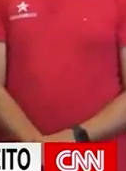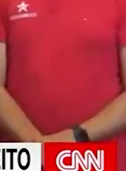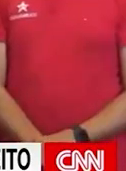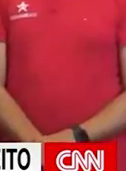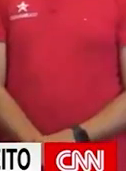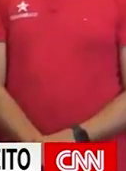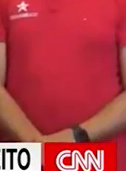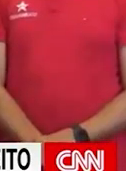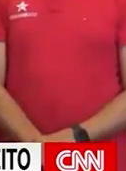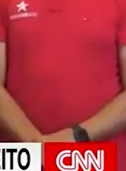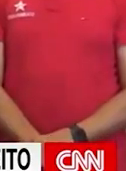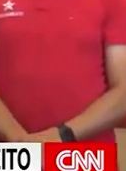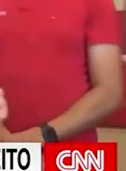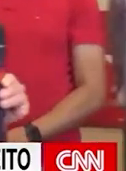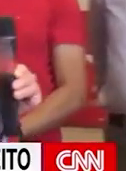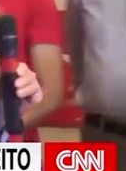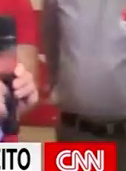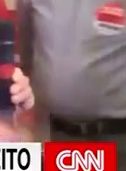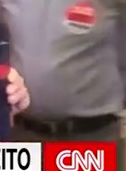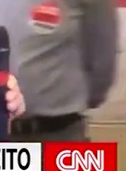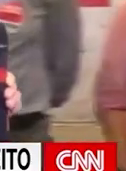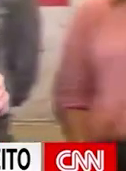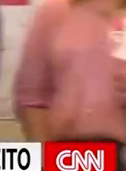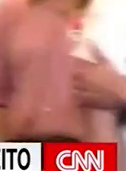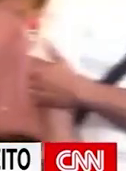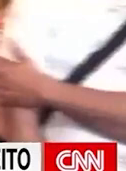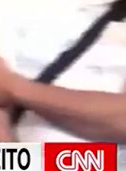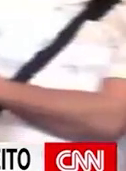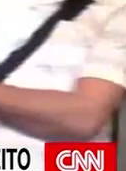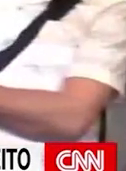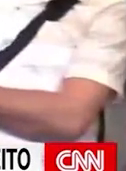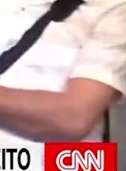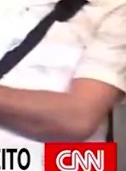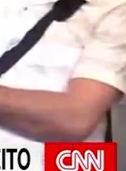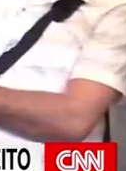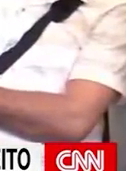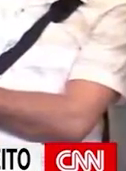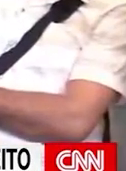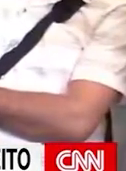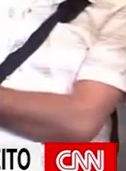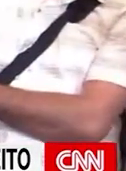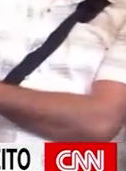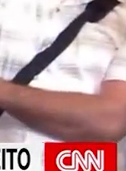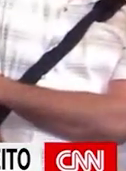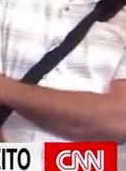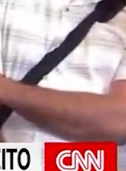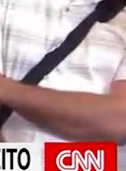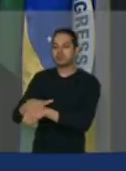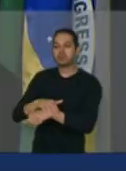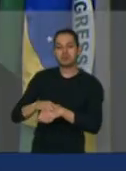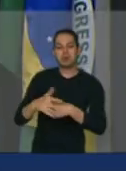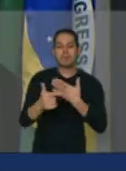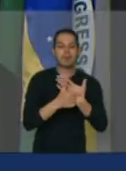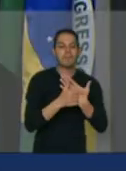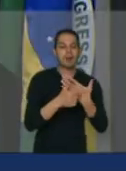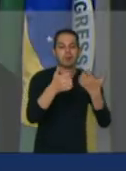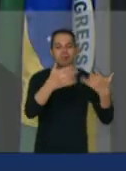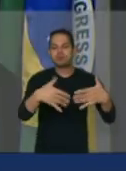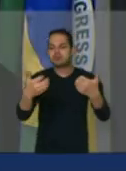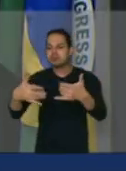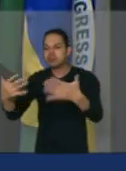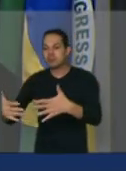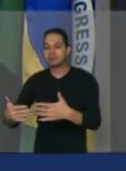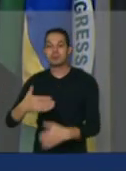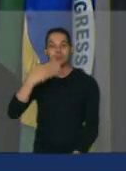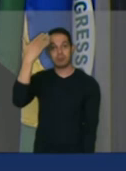eu ganhar, eu vou conversar, porque aí eu vou ser chefe deles e vou dizer o que eu penso e qual é o papel deles. Mais uma